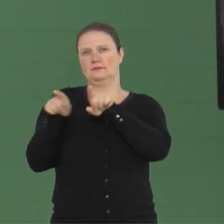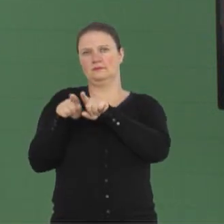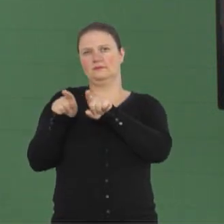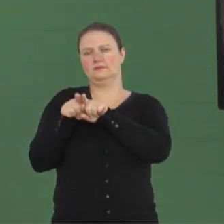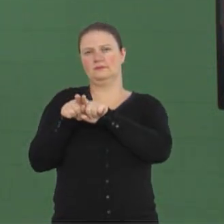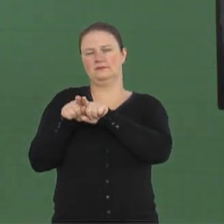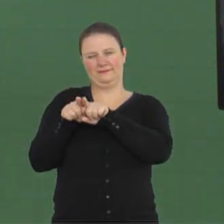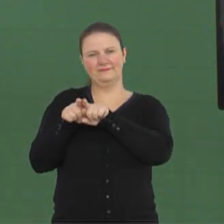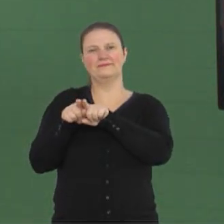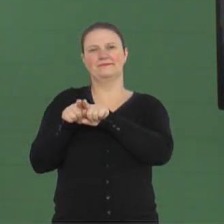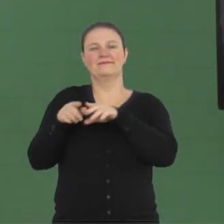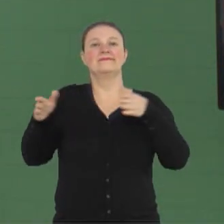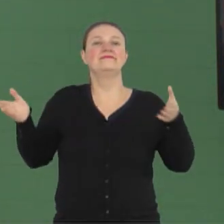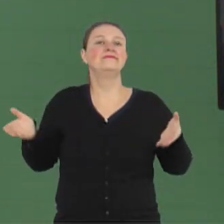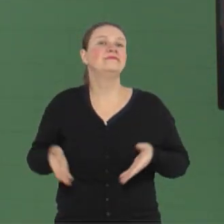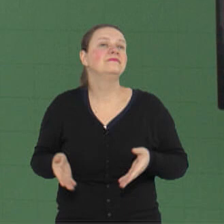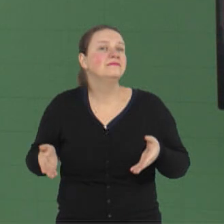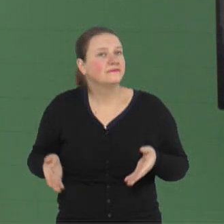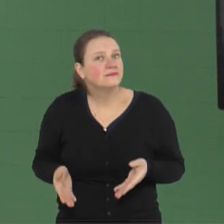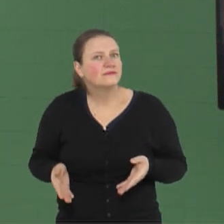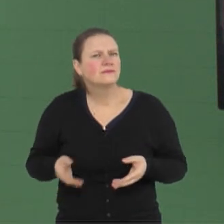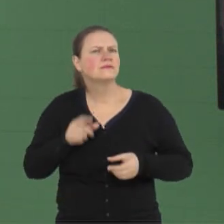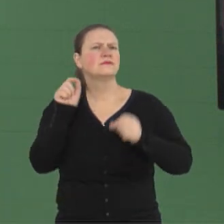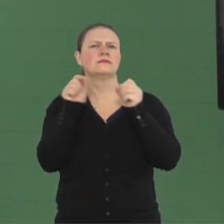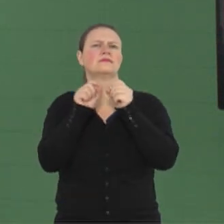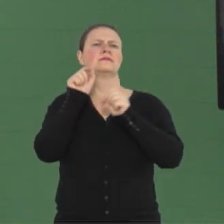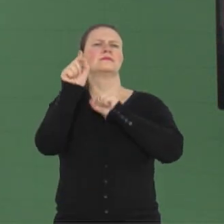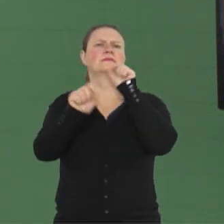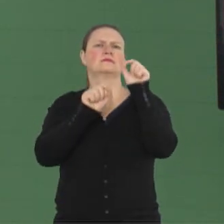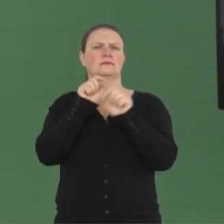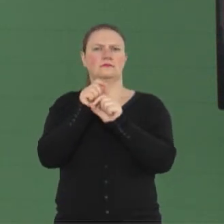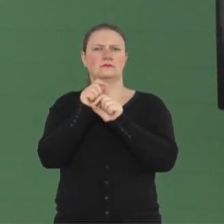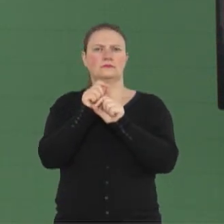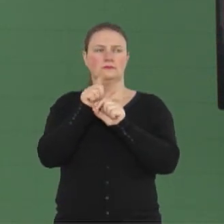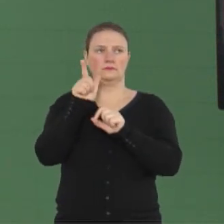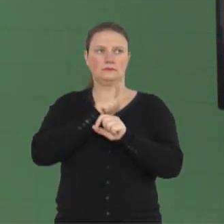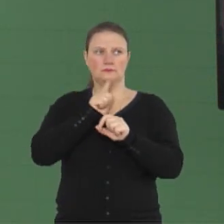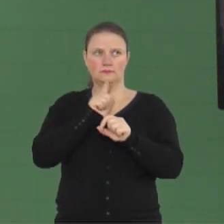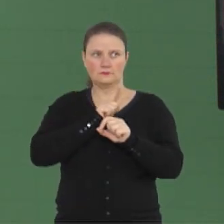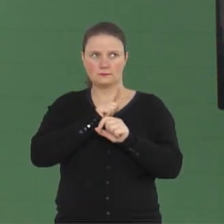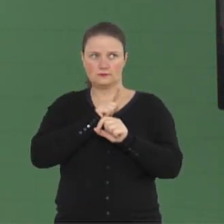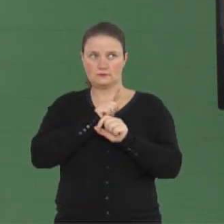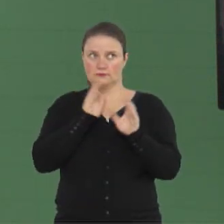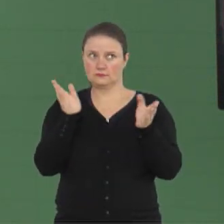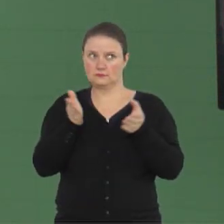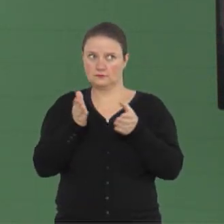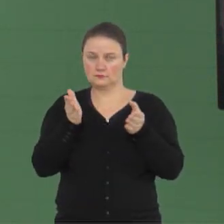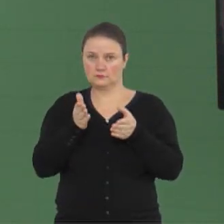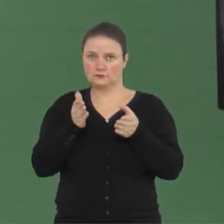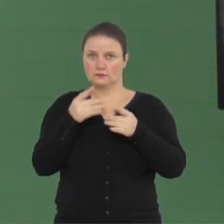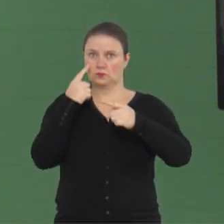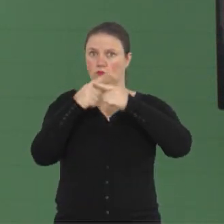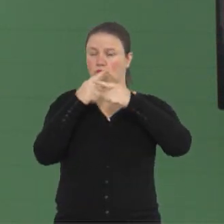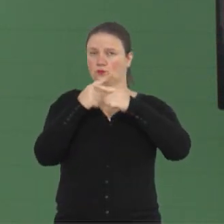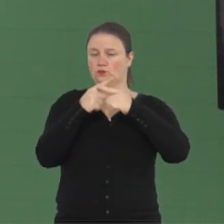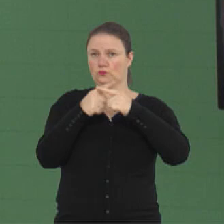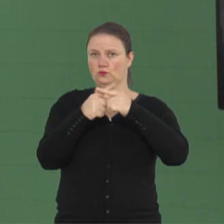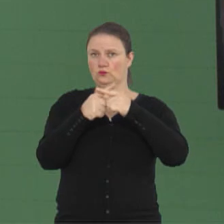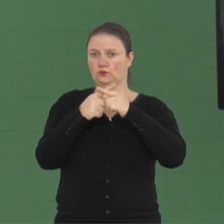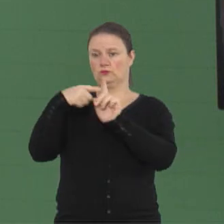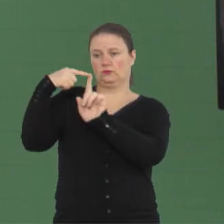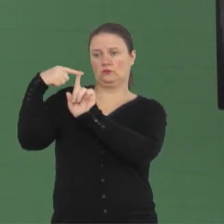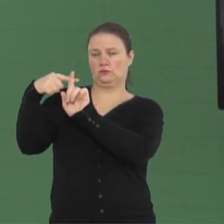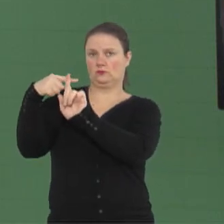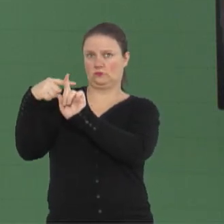Muito bem. Agora, o que vamos fazer? Veja, eu tenho um produto, uma multiplicação e